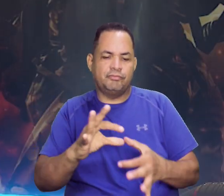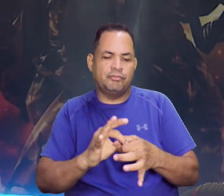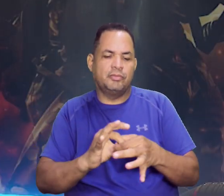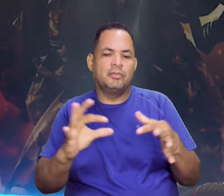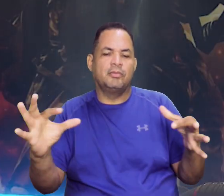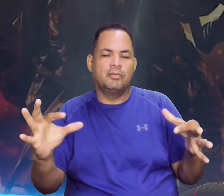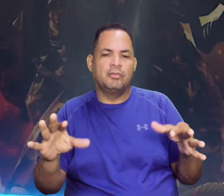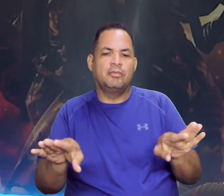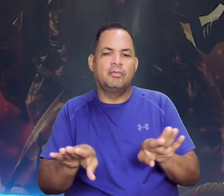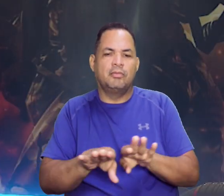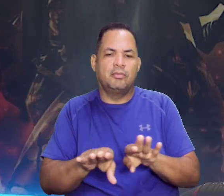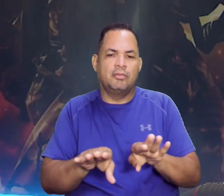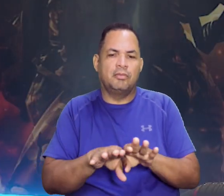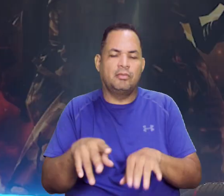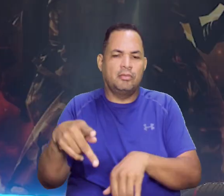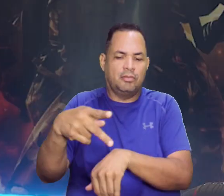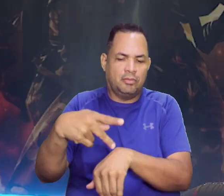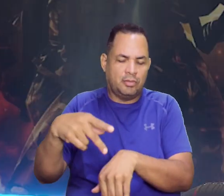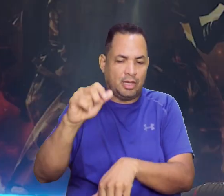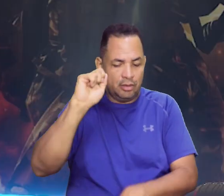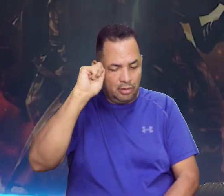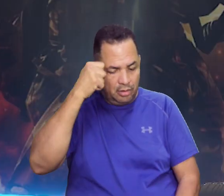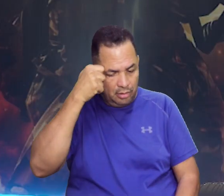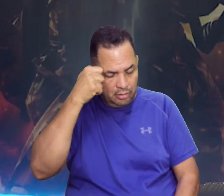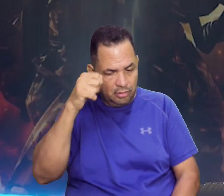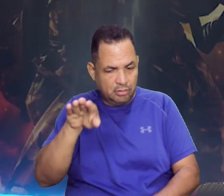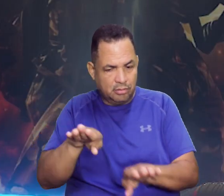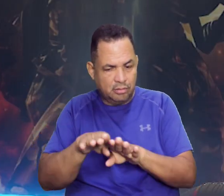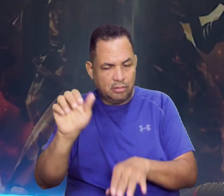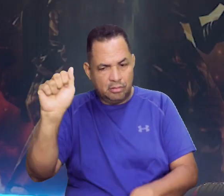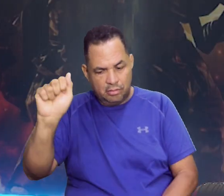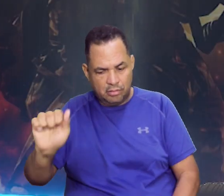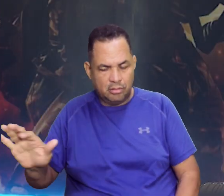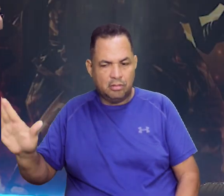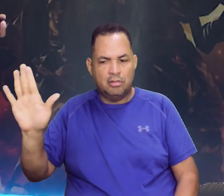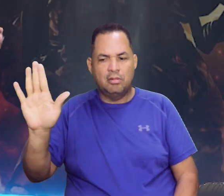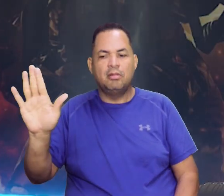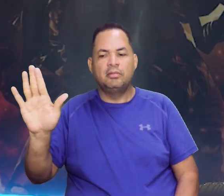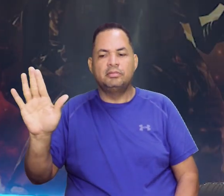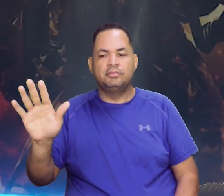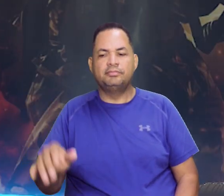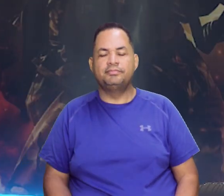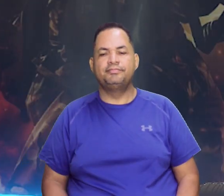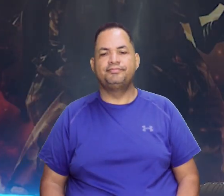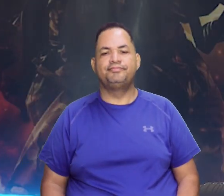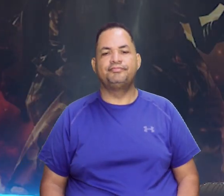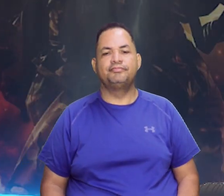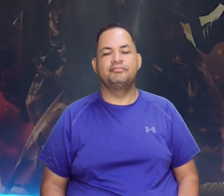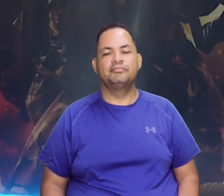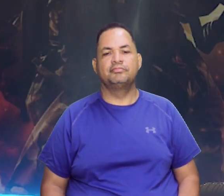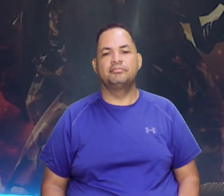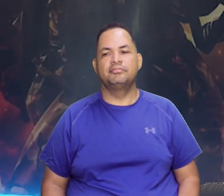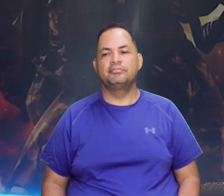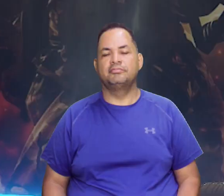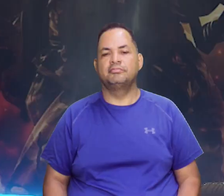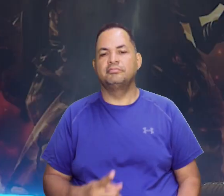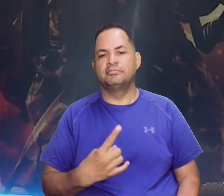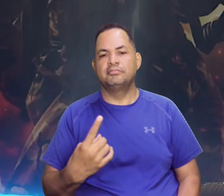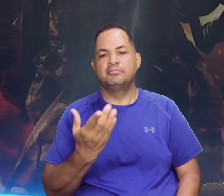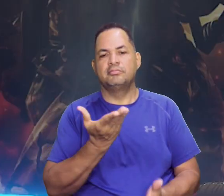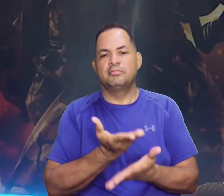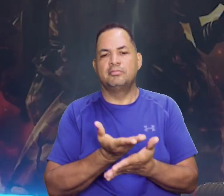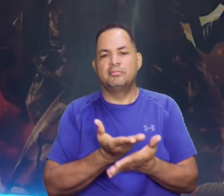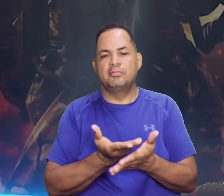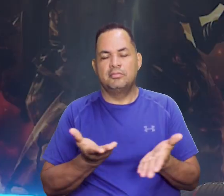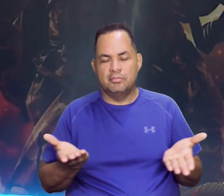independência, tanto dos países da África, tanto dos países da Ásia, certo? Então é isso que nós vamos